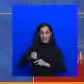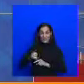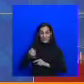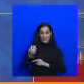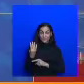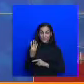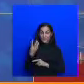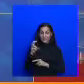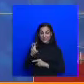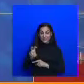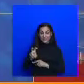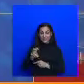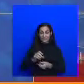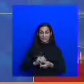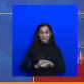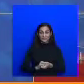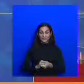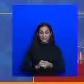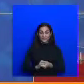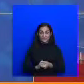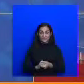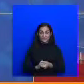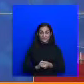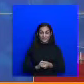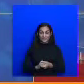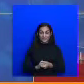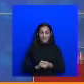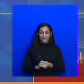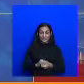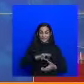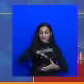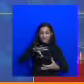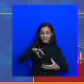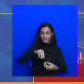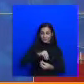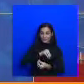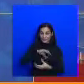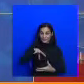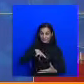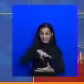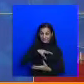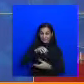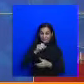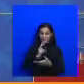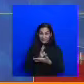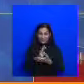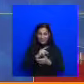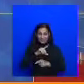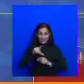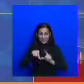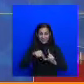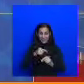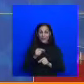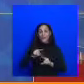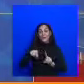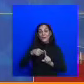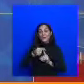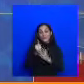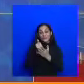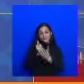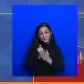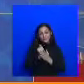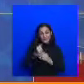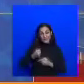azul 45. Azul número 45. O globo segue girando. Vamos seguir sorteando. Mais um